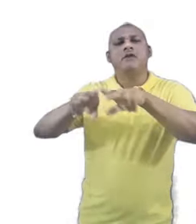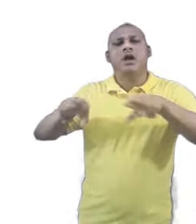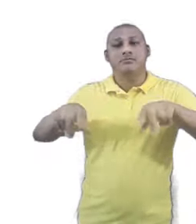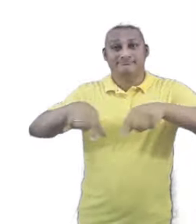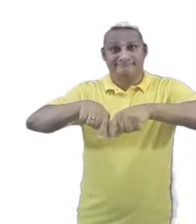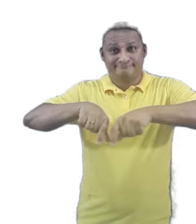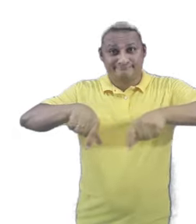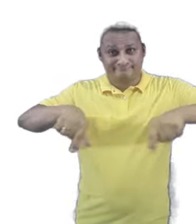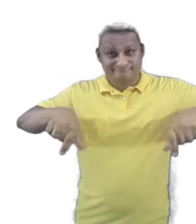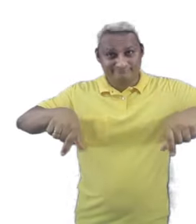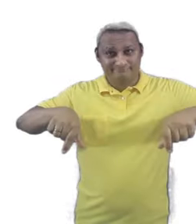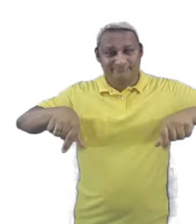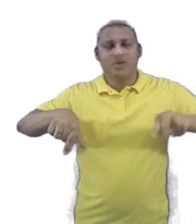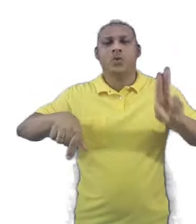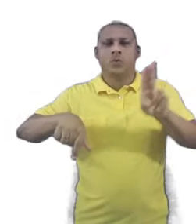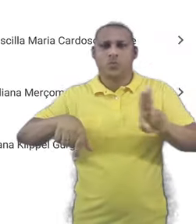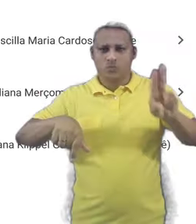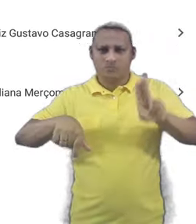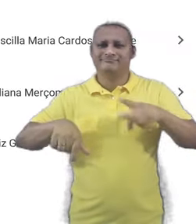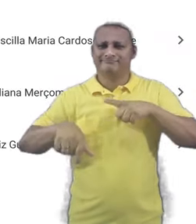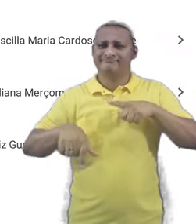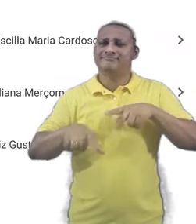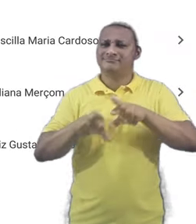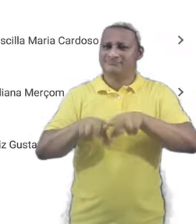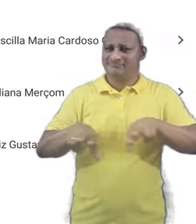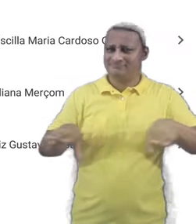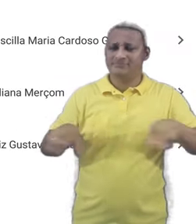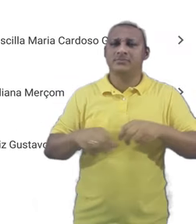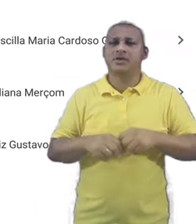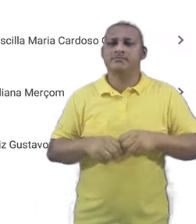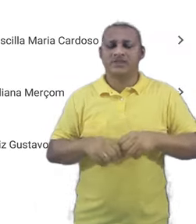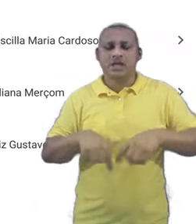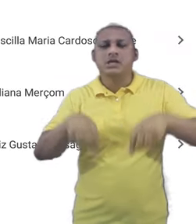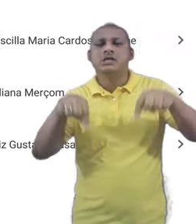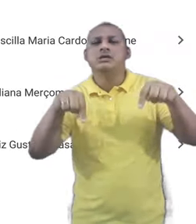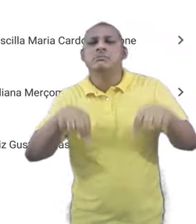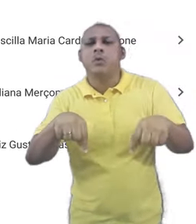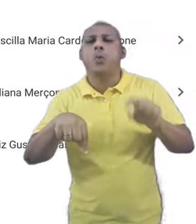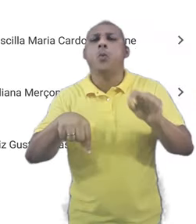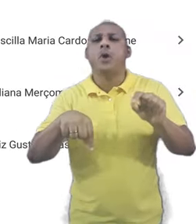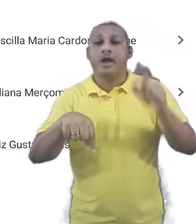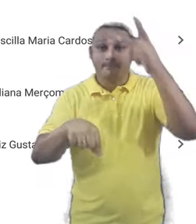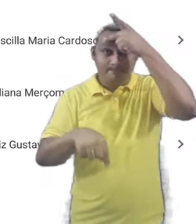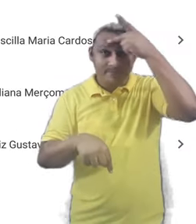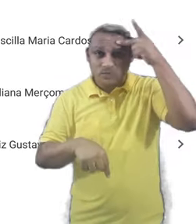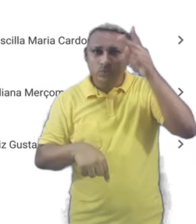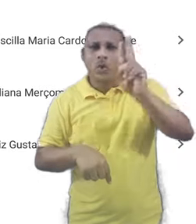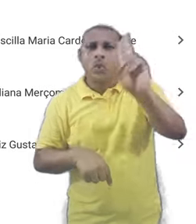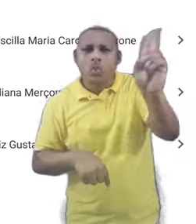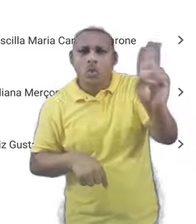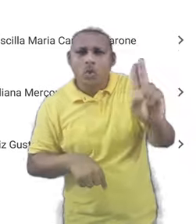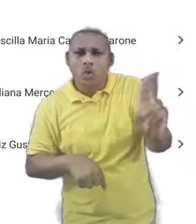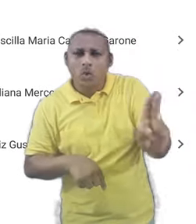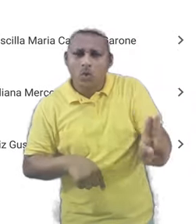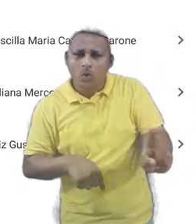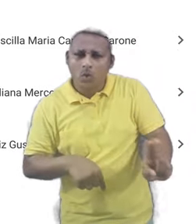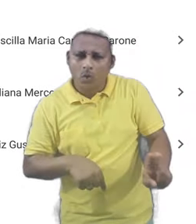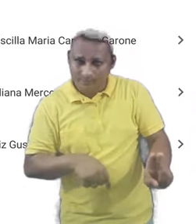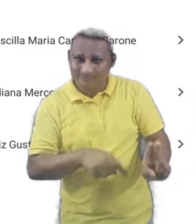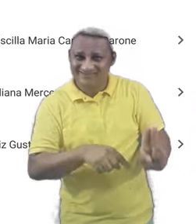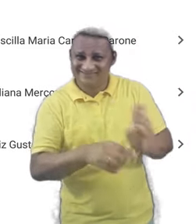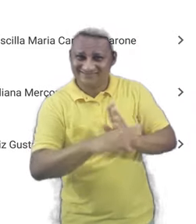tela e na primeira opção Podemos conferir a lista de participantes dessa